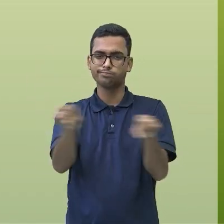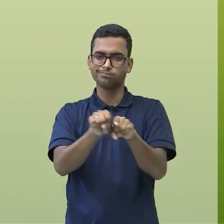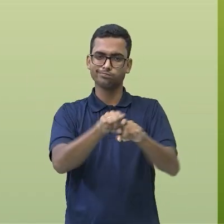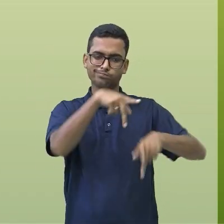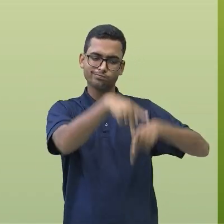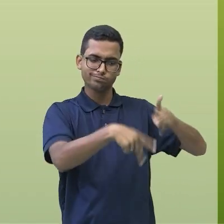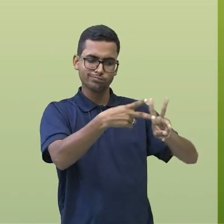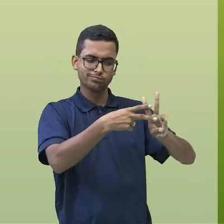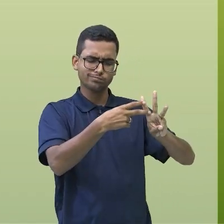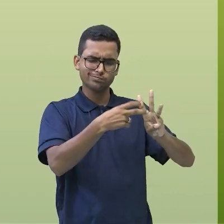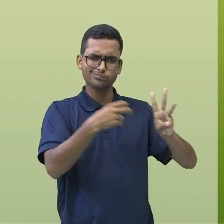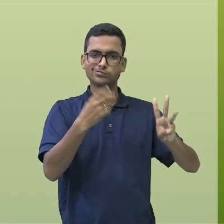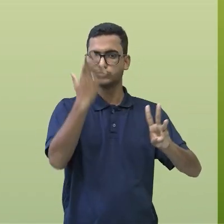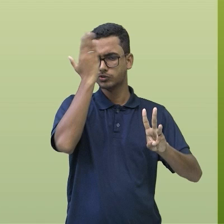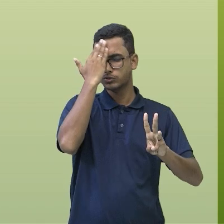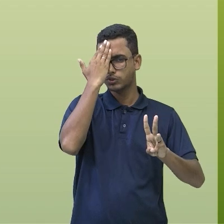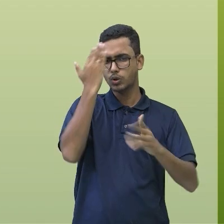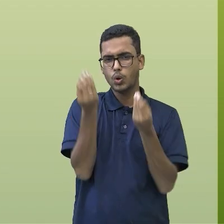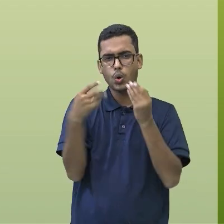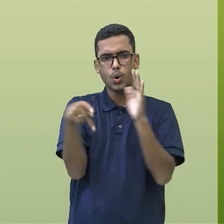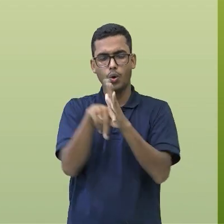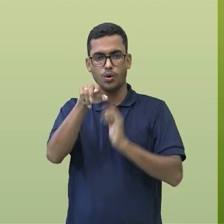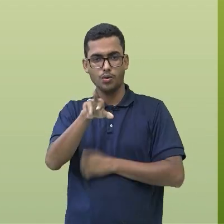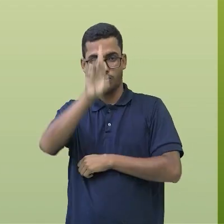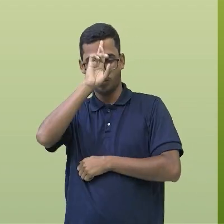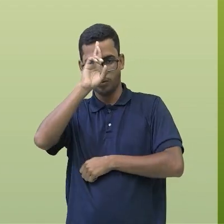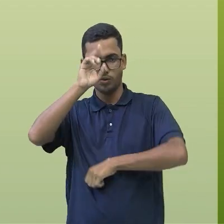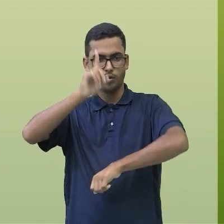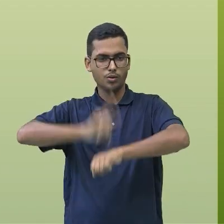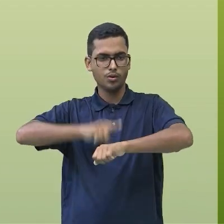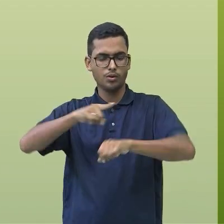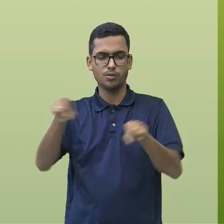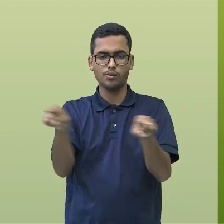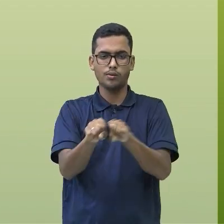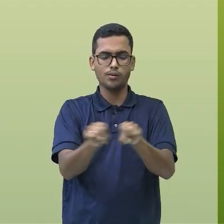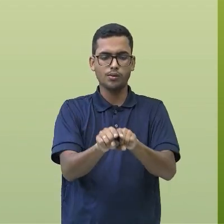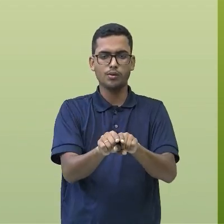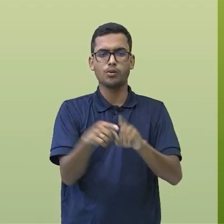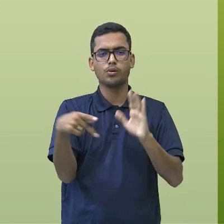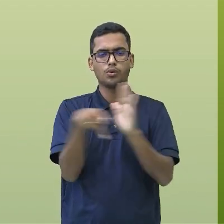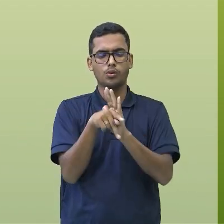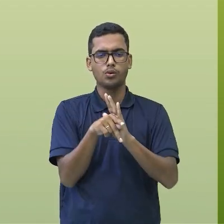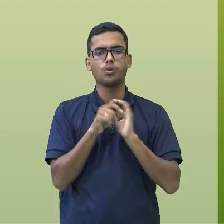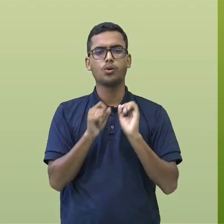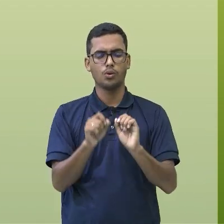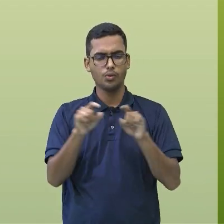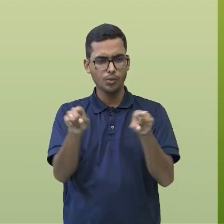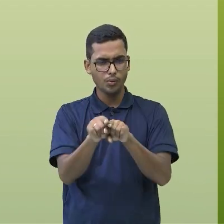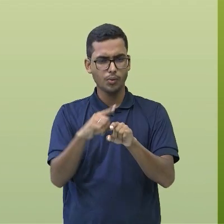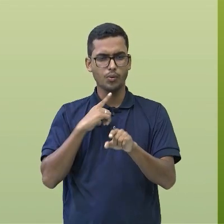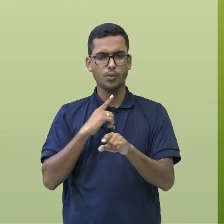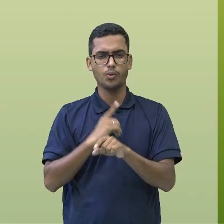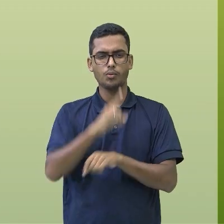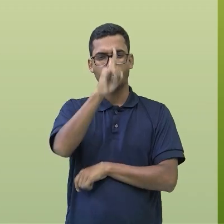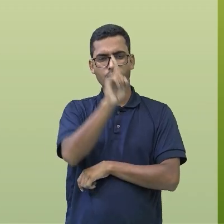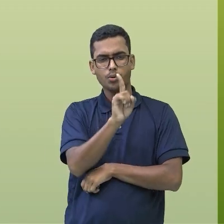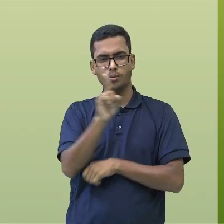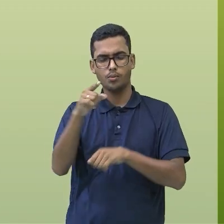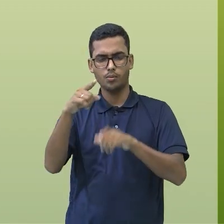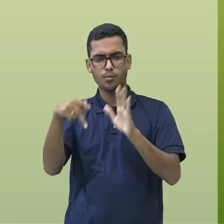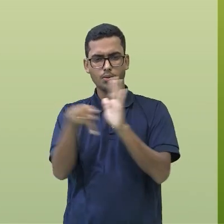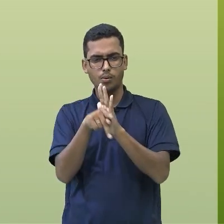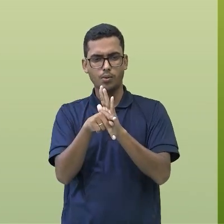o meio-dia solar, os pontos cardeais e as estações do ano, utilizando o relógio